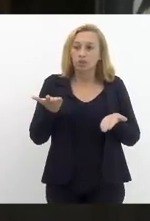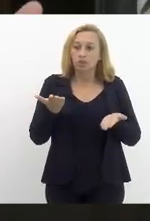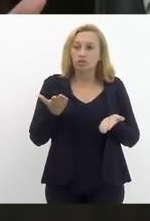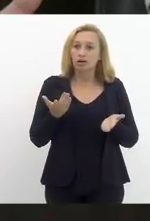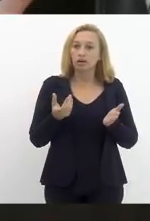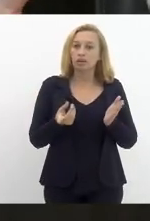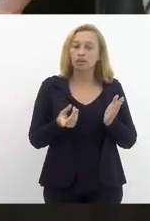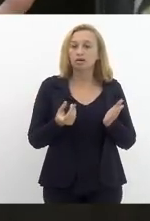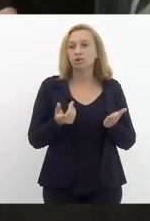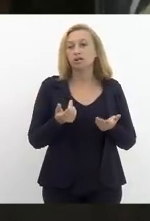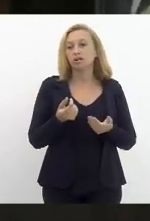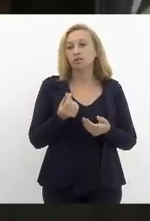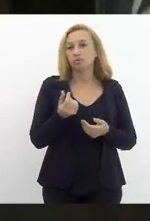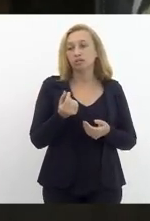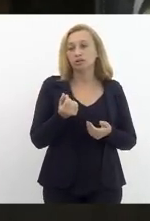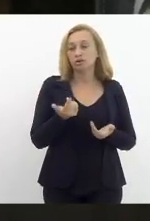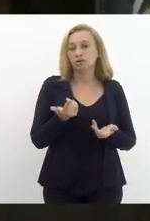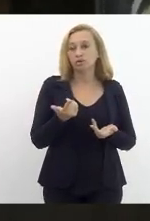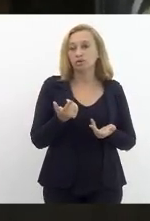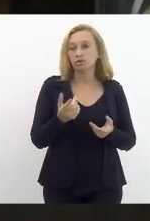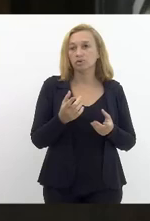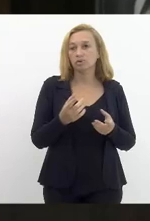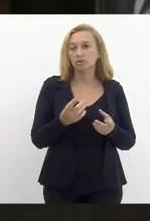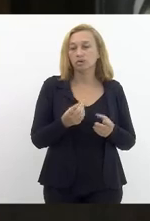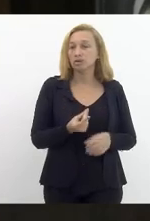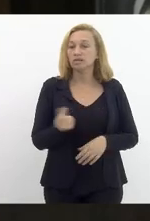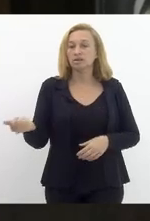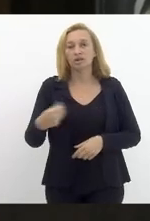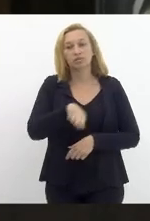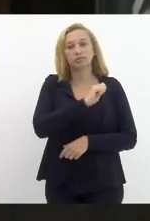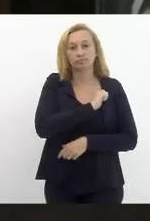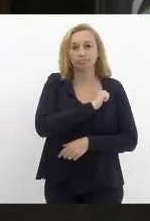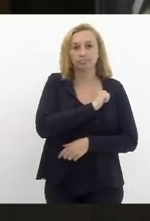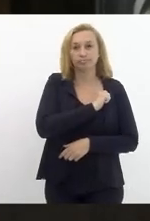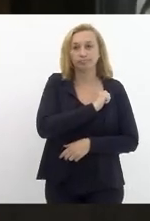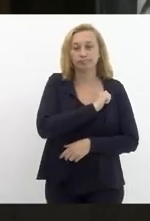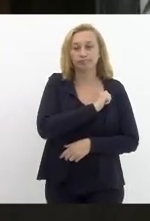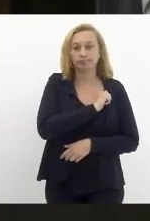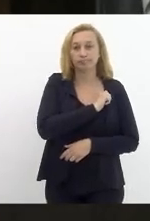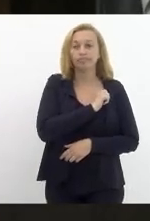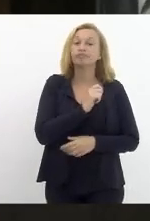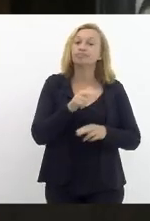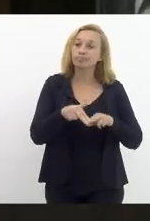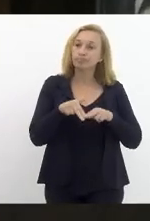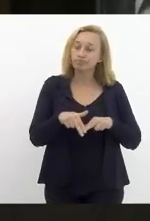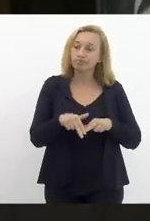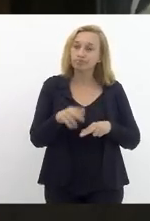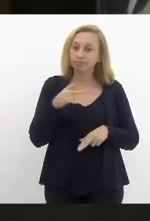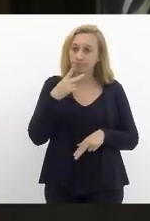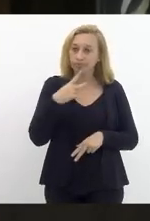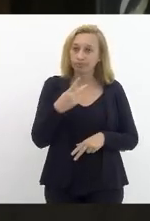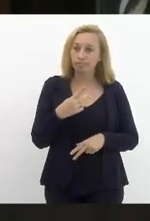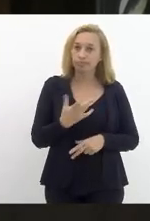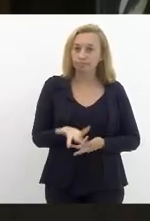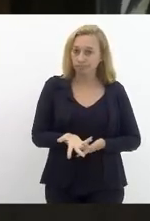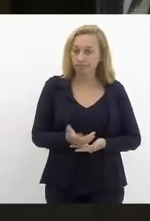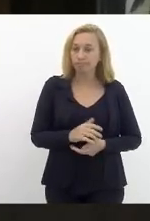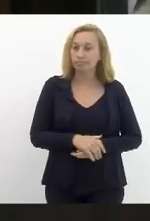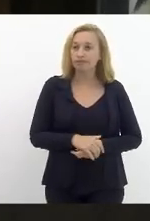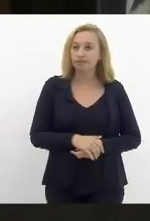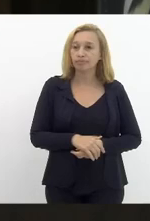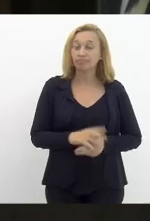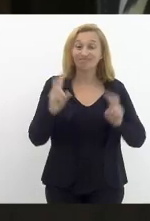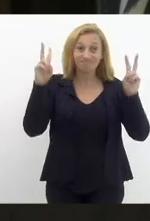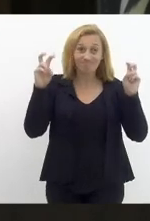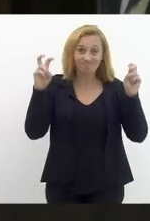deixar e sair do regime de recuperação fiscal. E é por isso que eu estou dizendo isso, porque nem esse